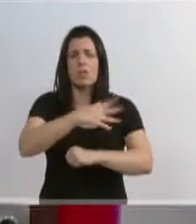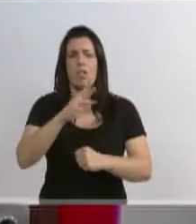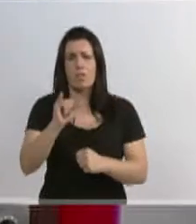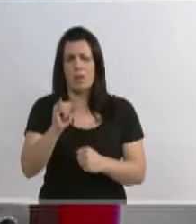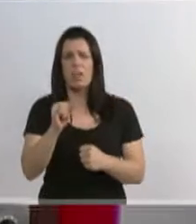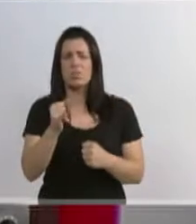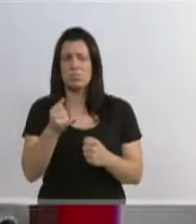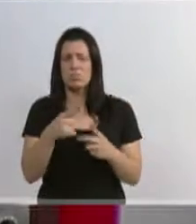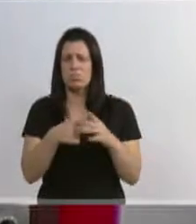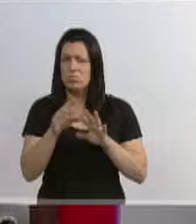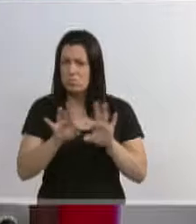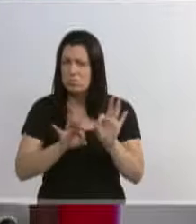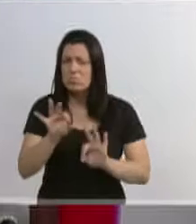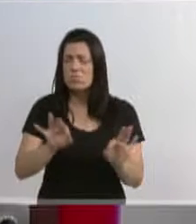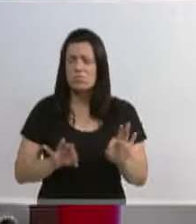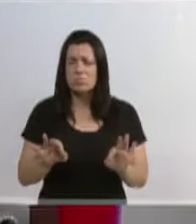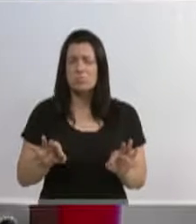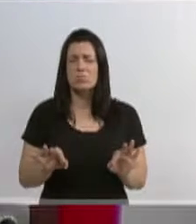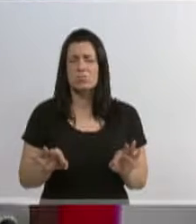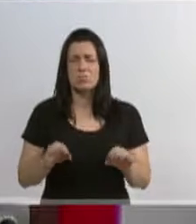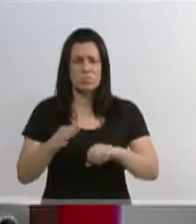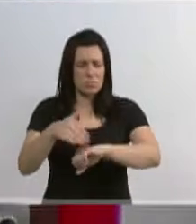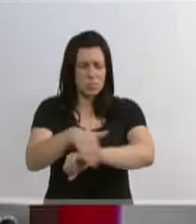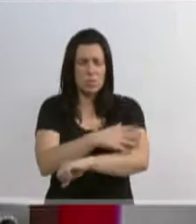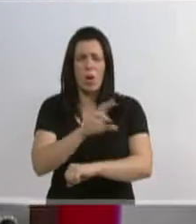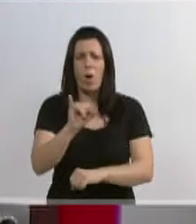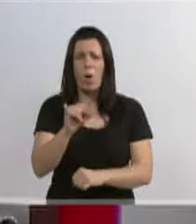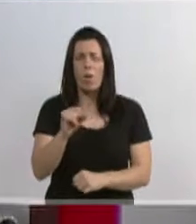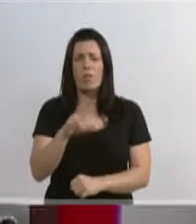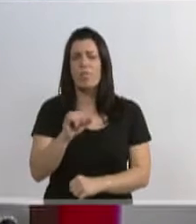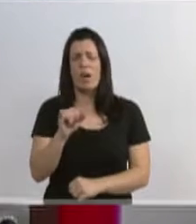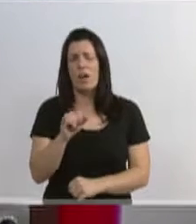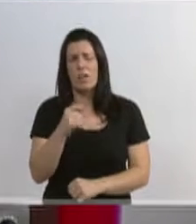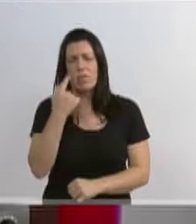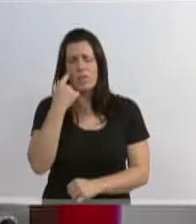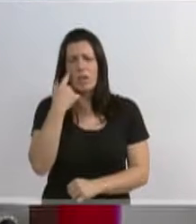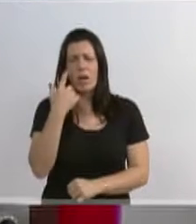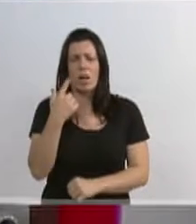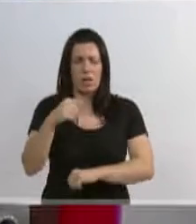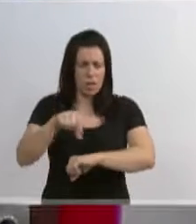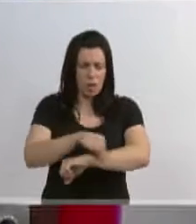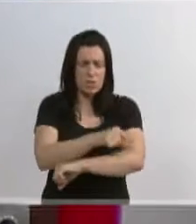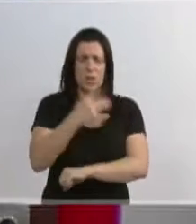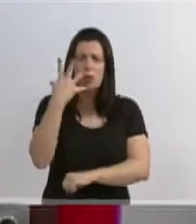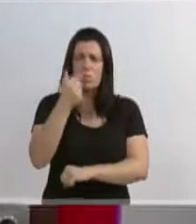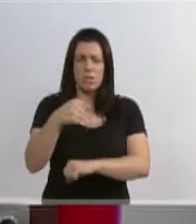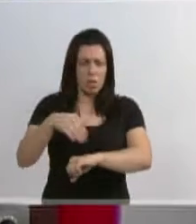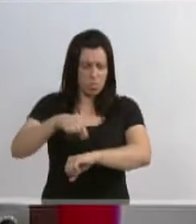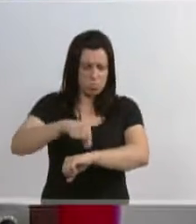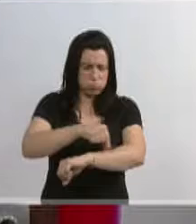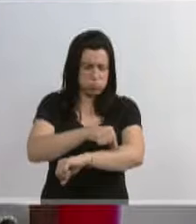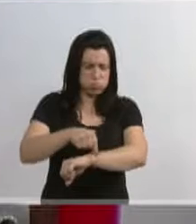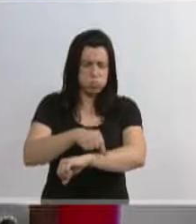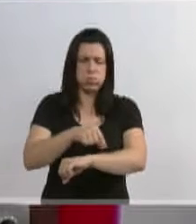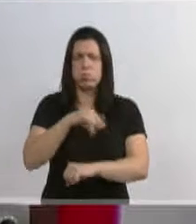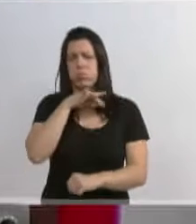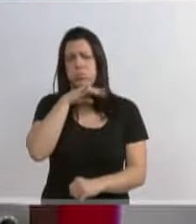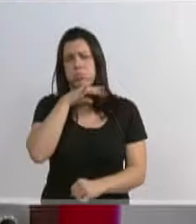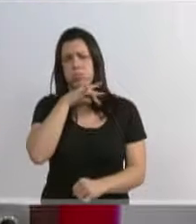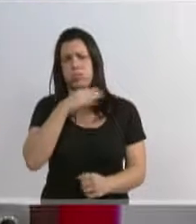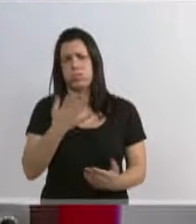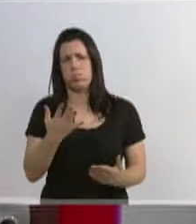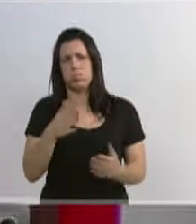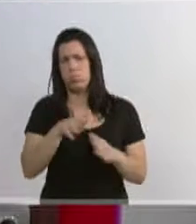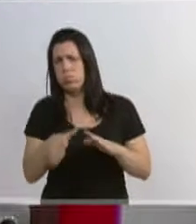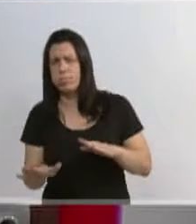acertado com a pavimentação asfáltica, essas laterais ali, ou vai ficar agora uma calçada bonita e entre a calçada e a pavimentação,